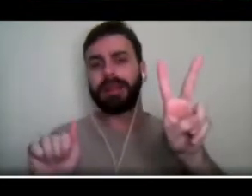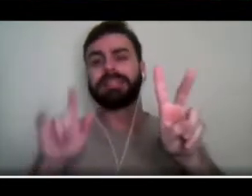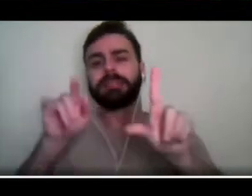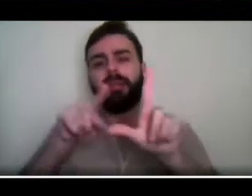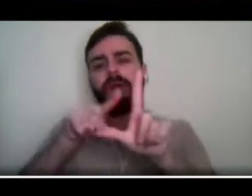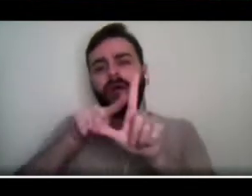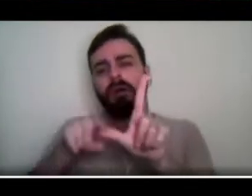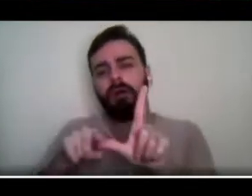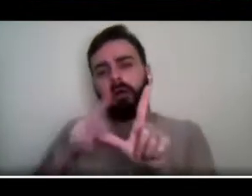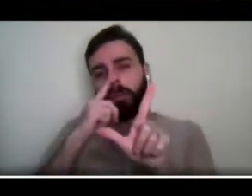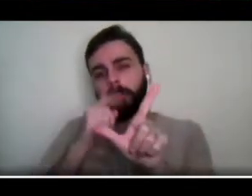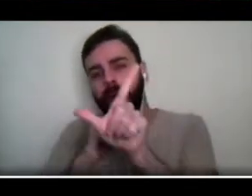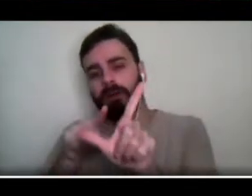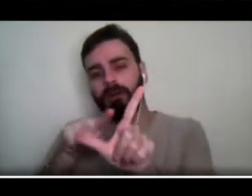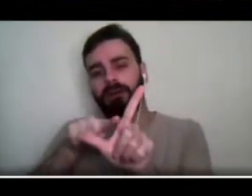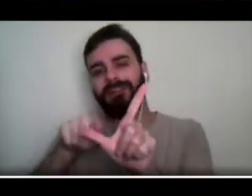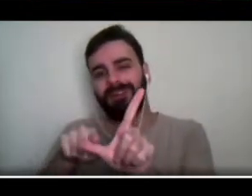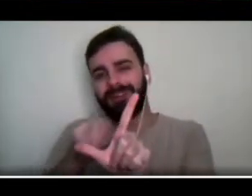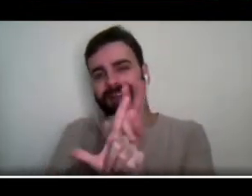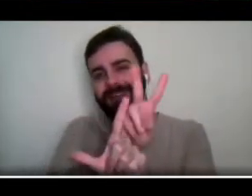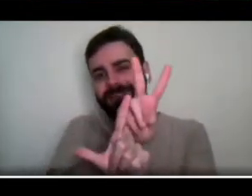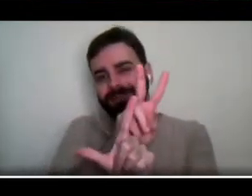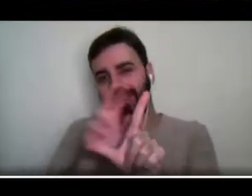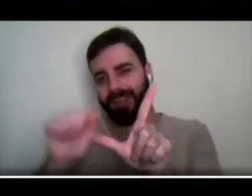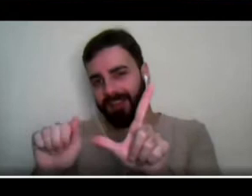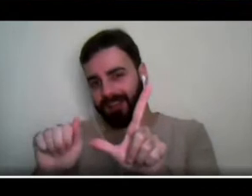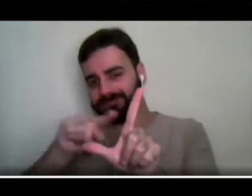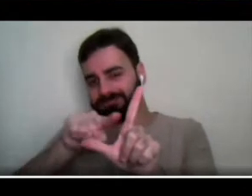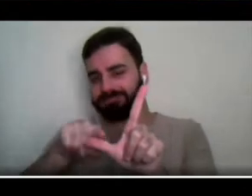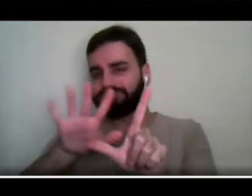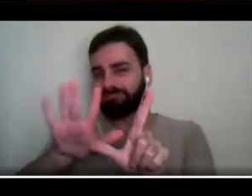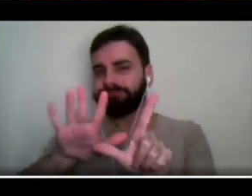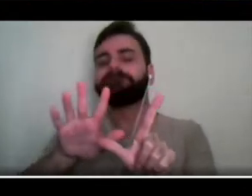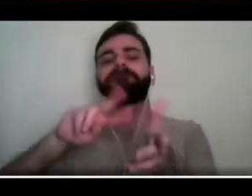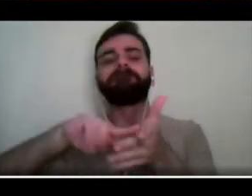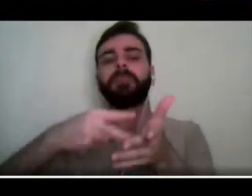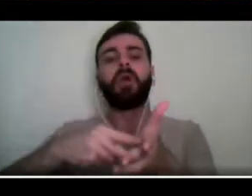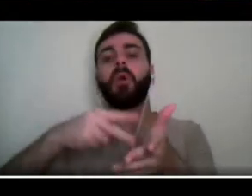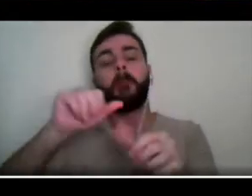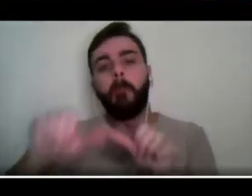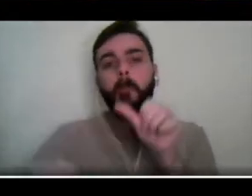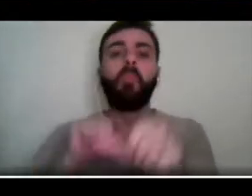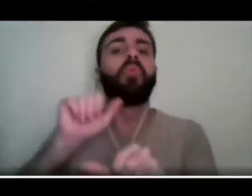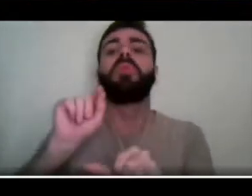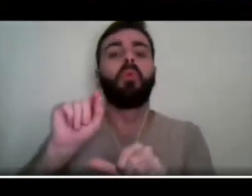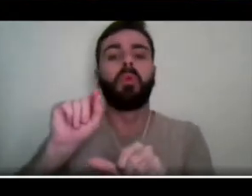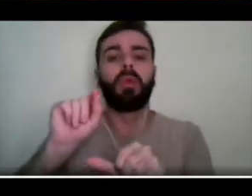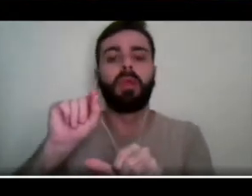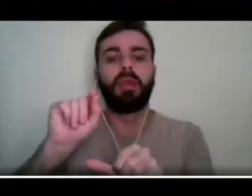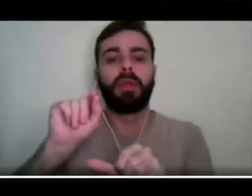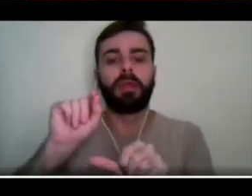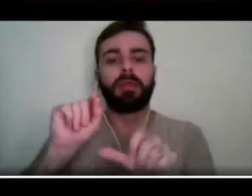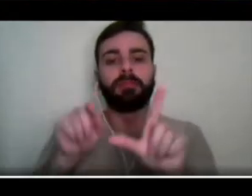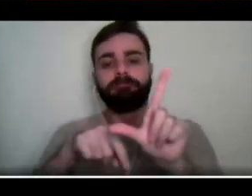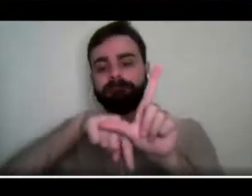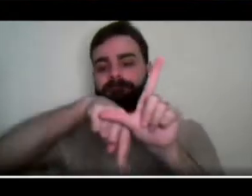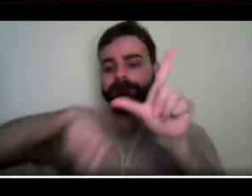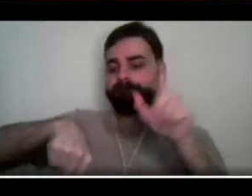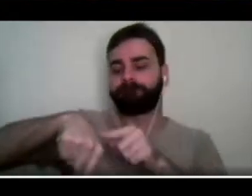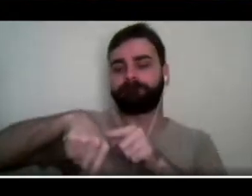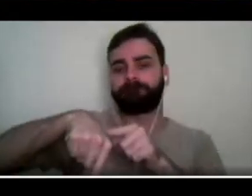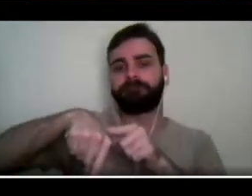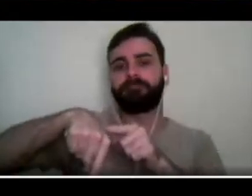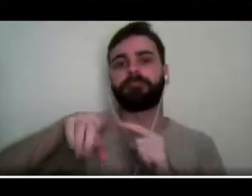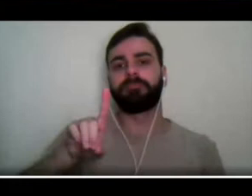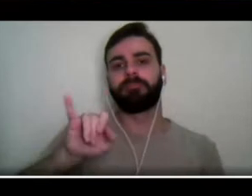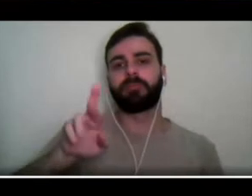perpendicular à velocidade, a gente tem uma mudança de direção do vetor velocidade. Então, aqui,